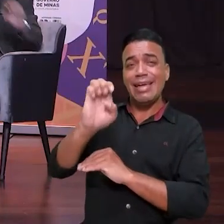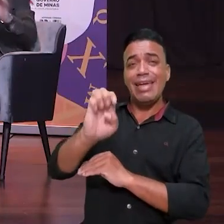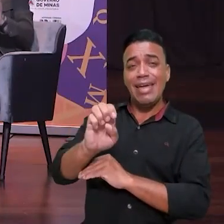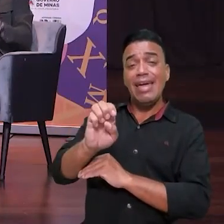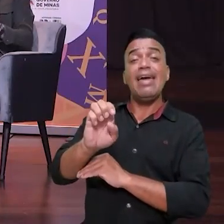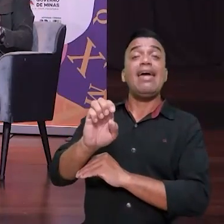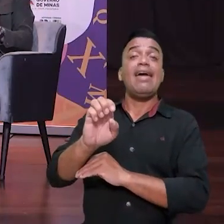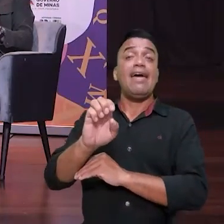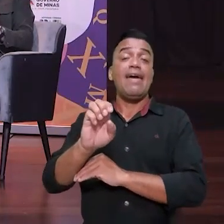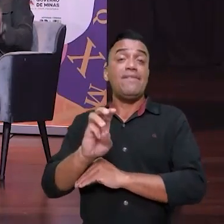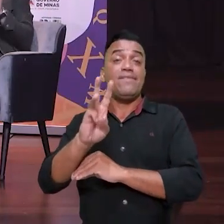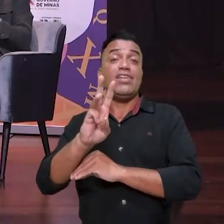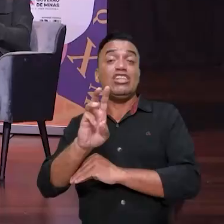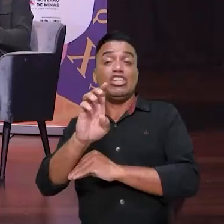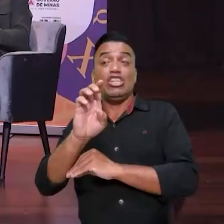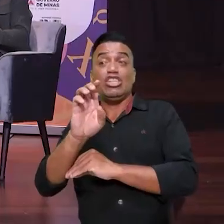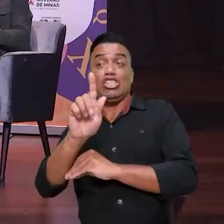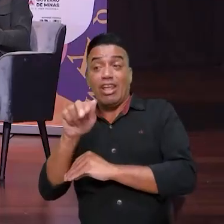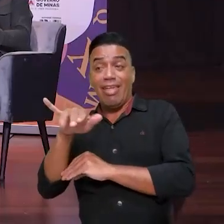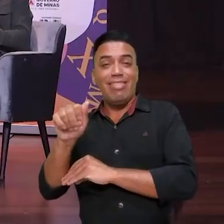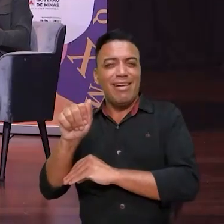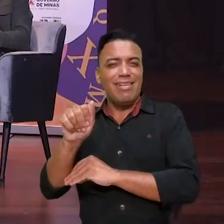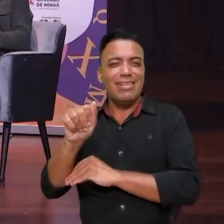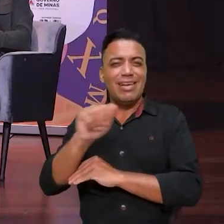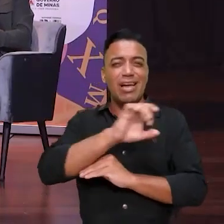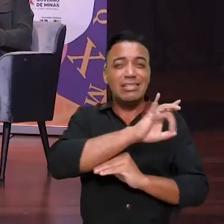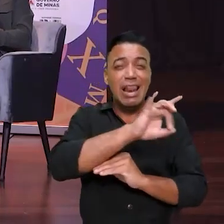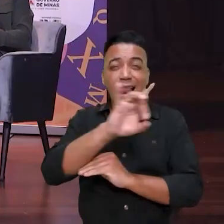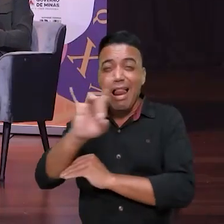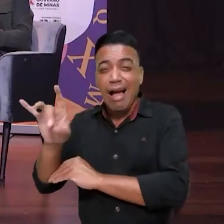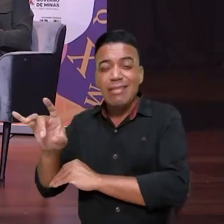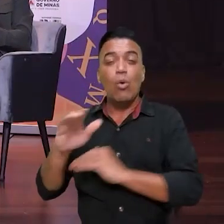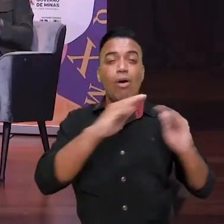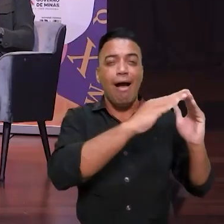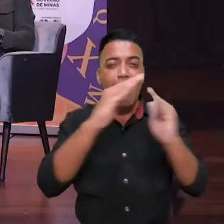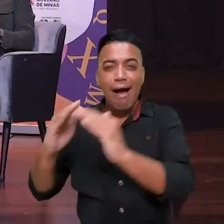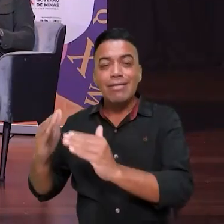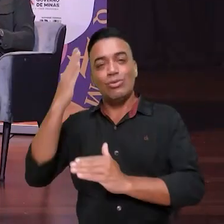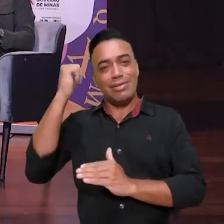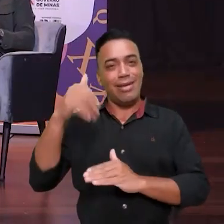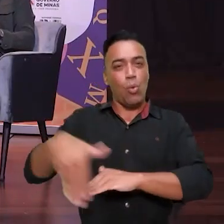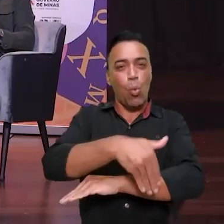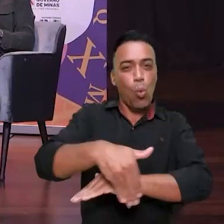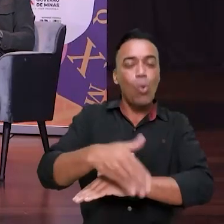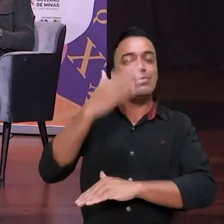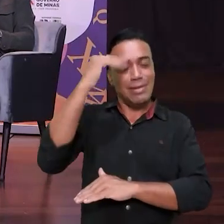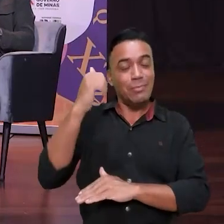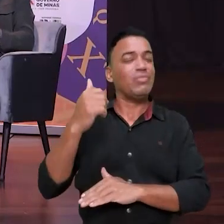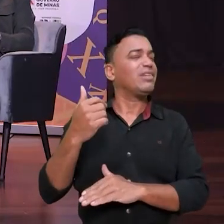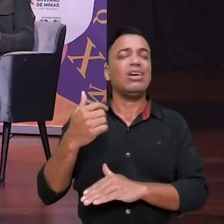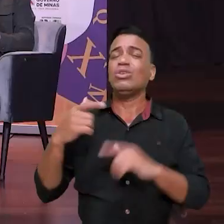Horizonte. 8 endereços. Eu sei cada um deles, né? Então, é uma jornada difícil, uma